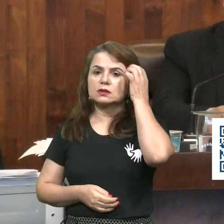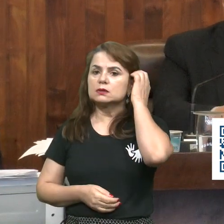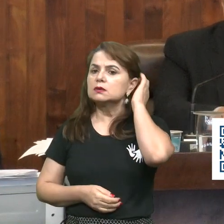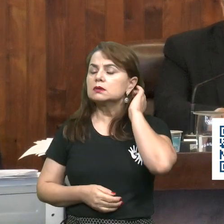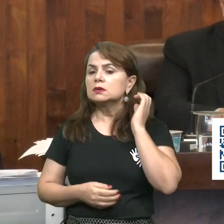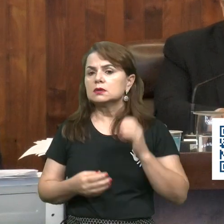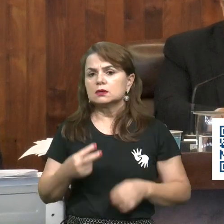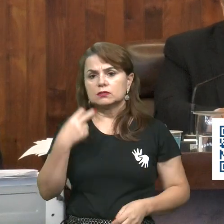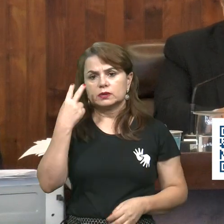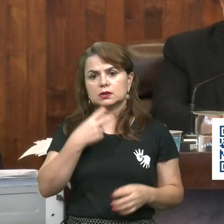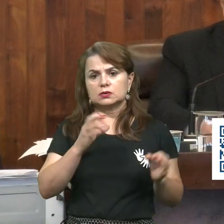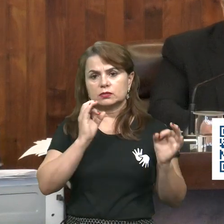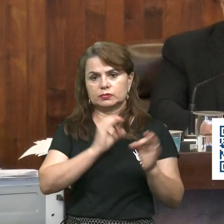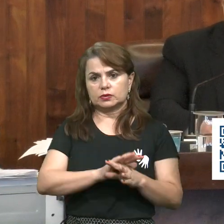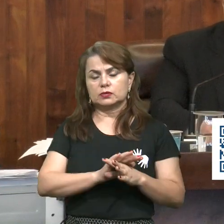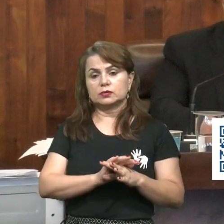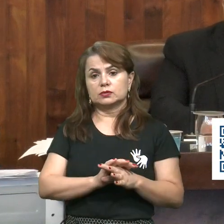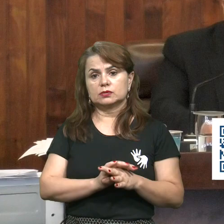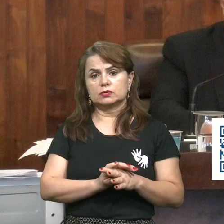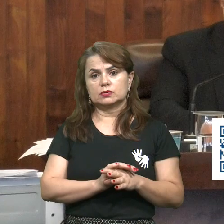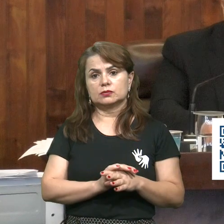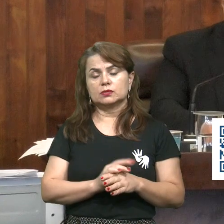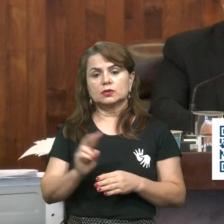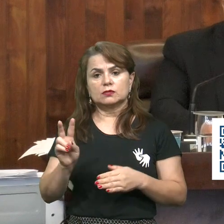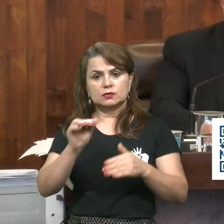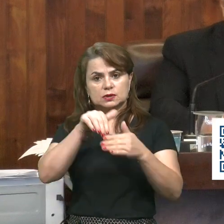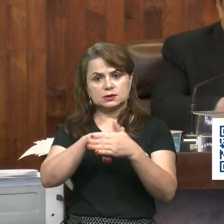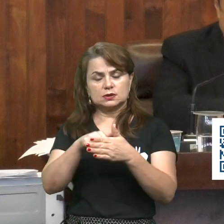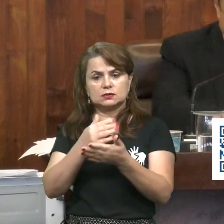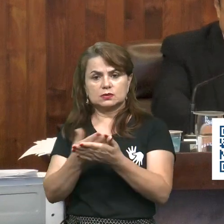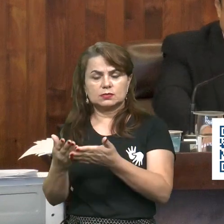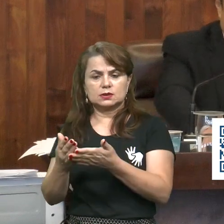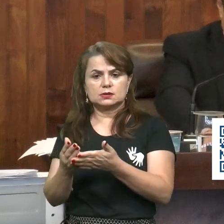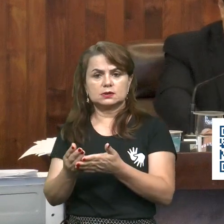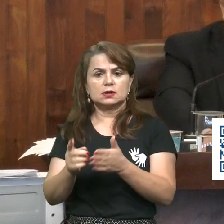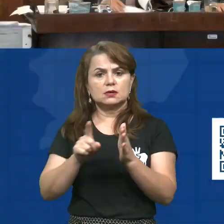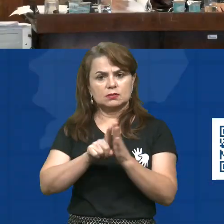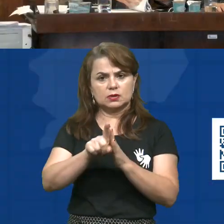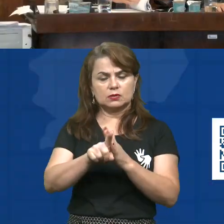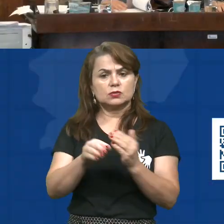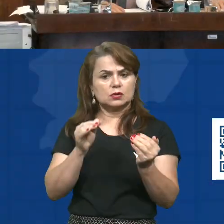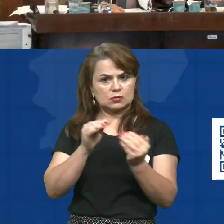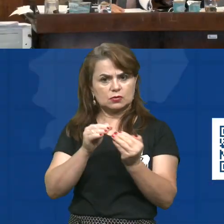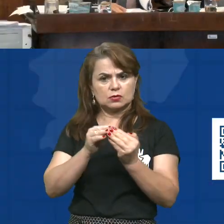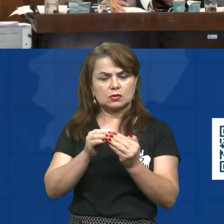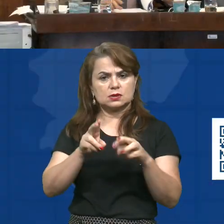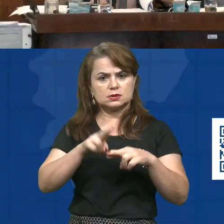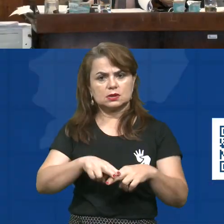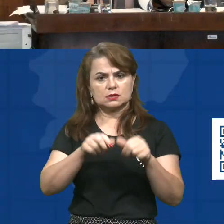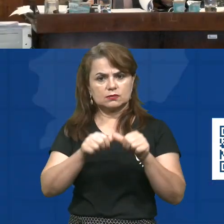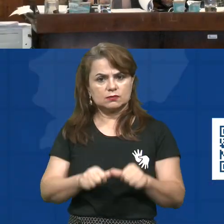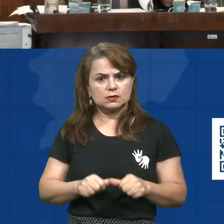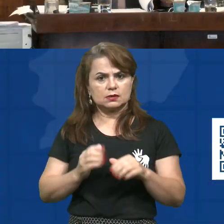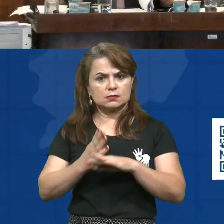Não havendo vereadores inscritos, está em discussão, está em votação. Os vereadores que estão favoráveis, permaneçam como se encontram. Aprovado.